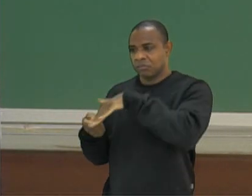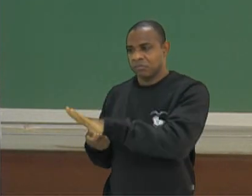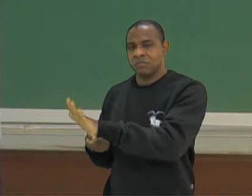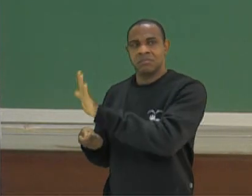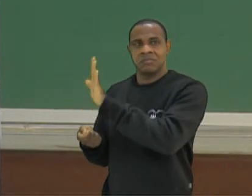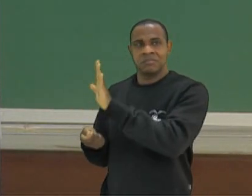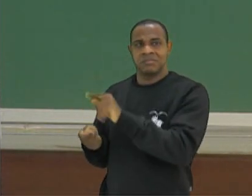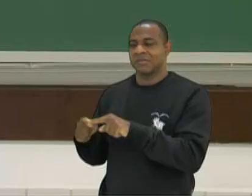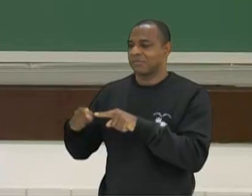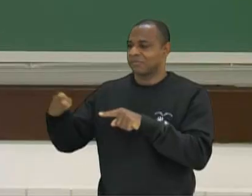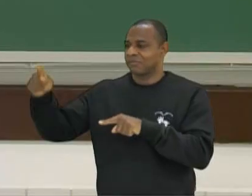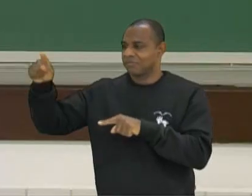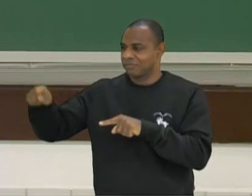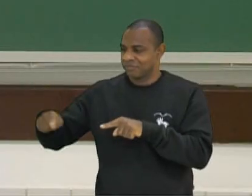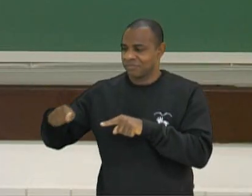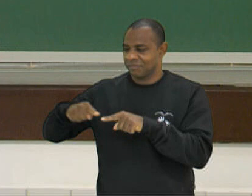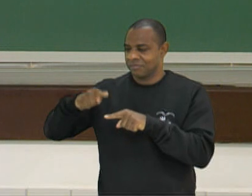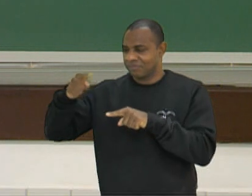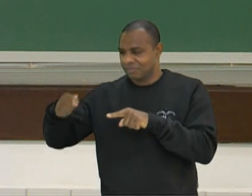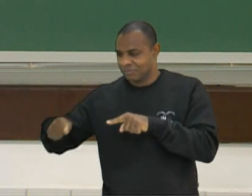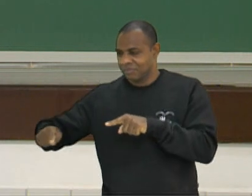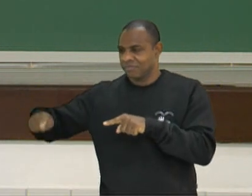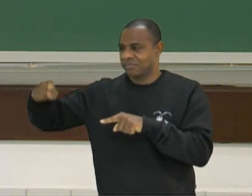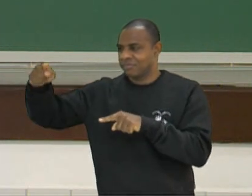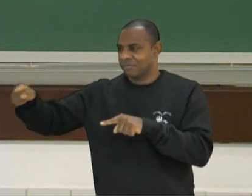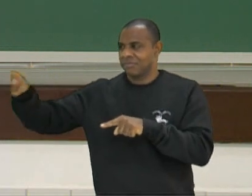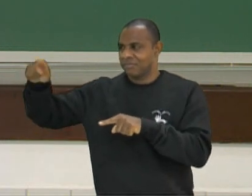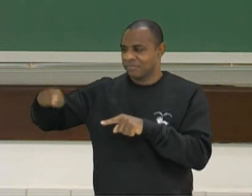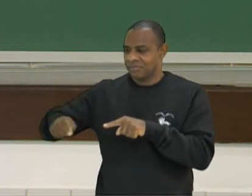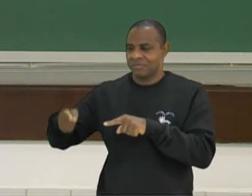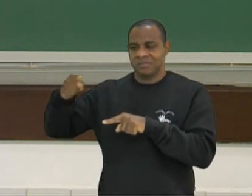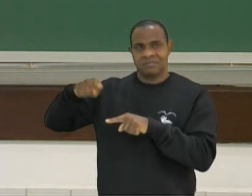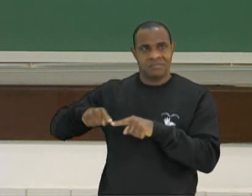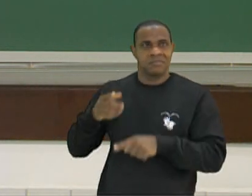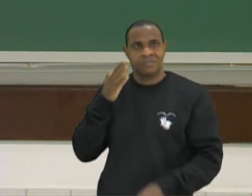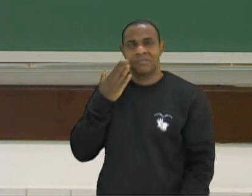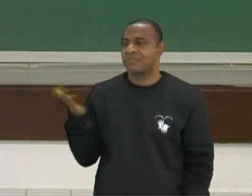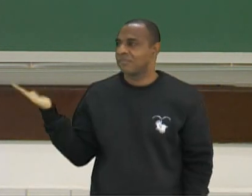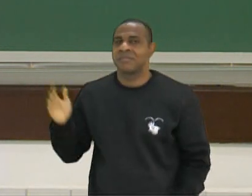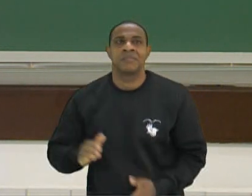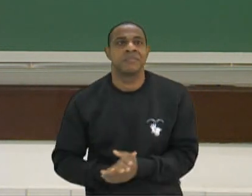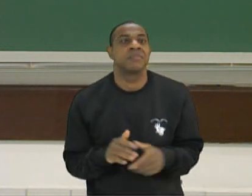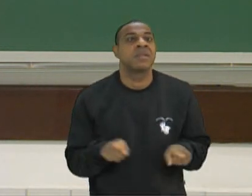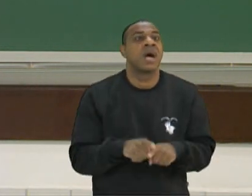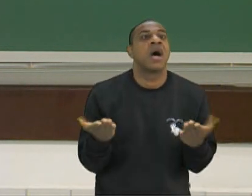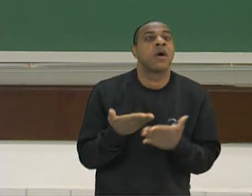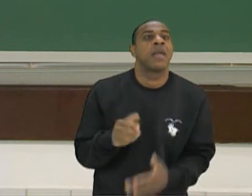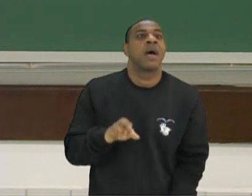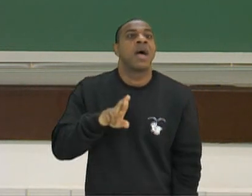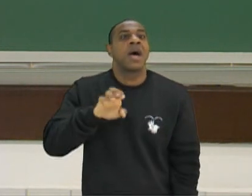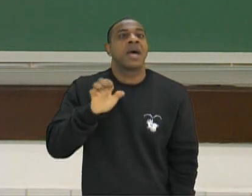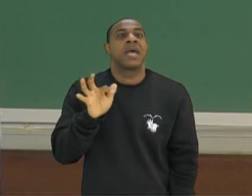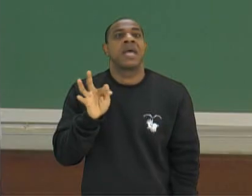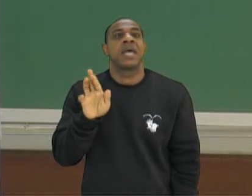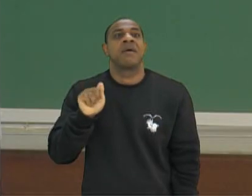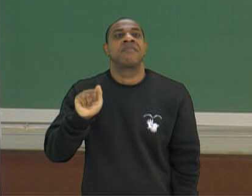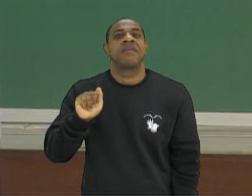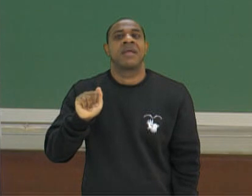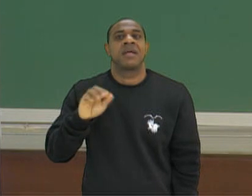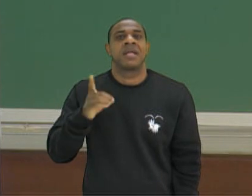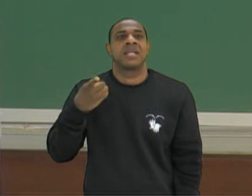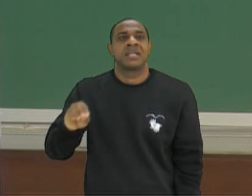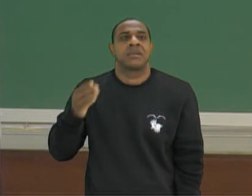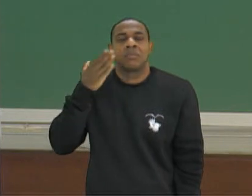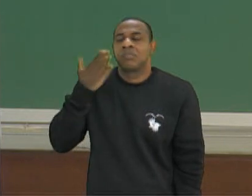que a gente tem da reflexão, certo? Avançando para a nossa próxima tela, temos ali então a ideia da refração da onda. Percebam o que